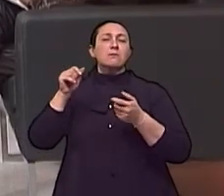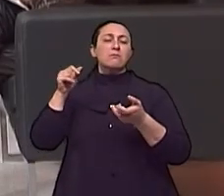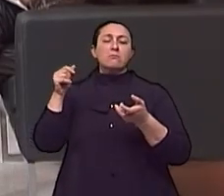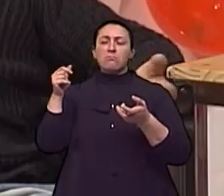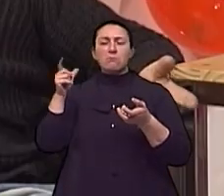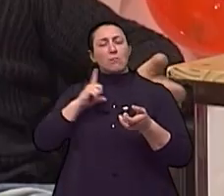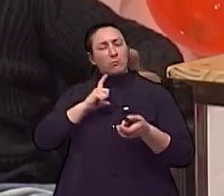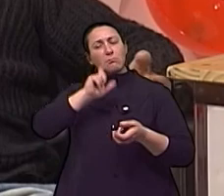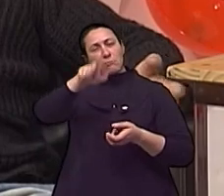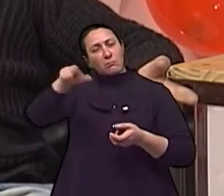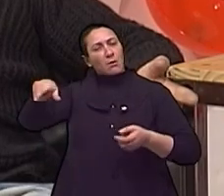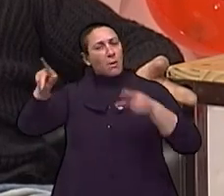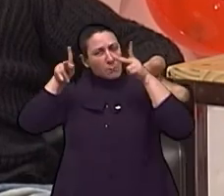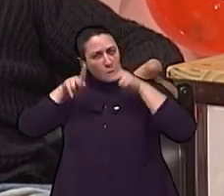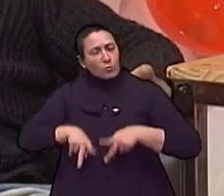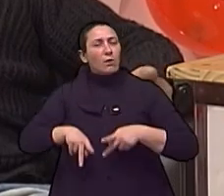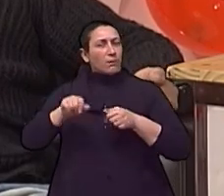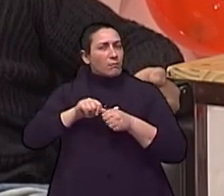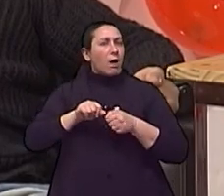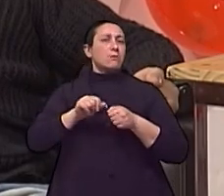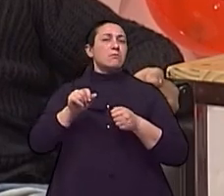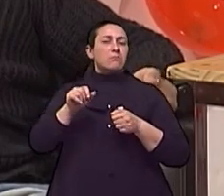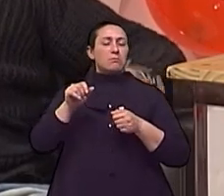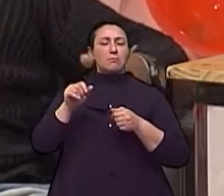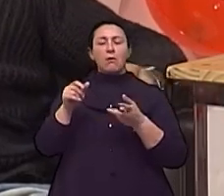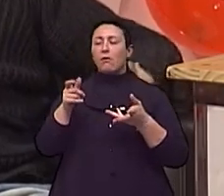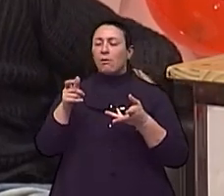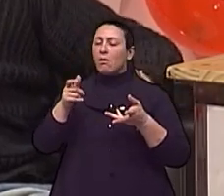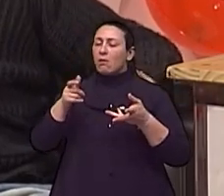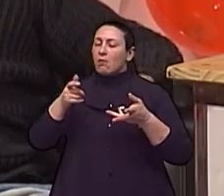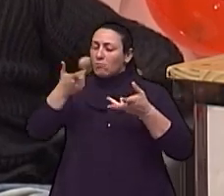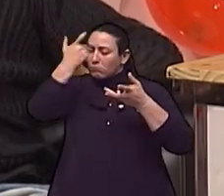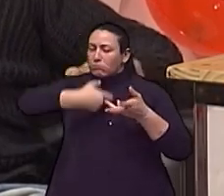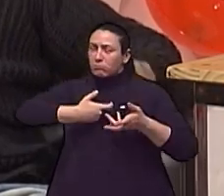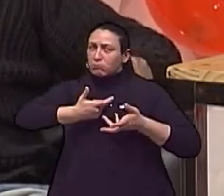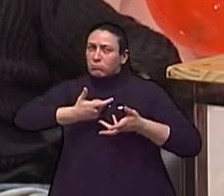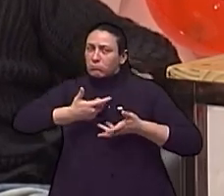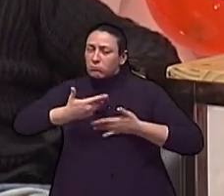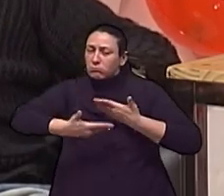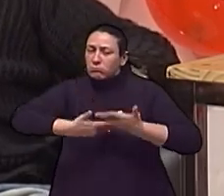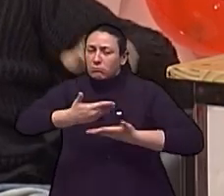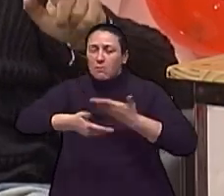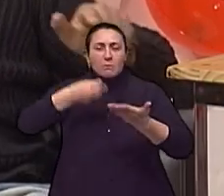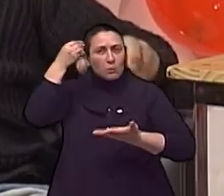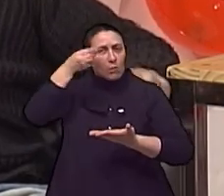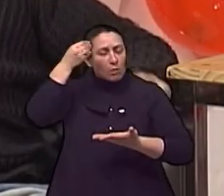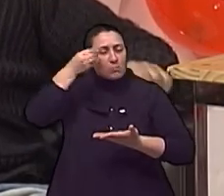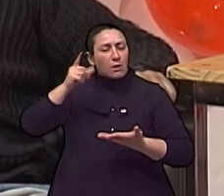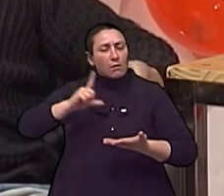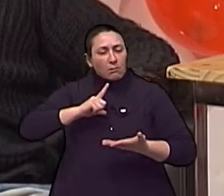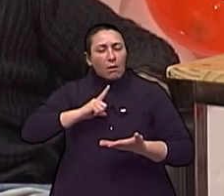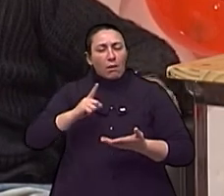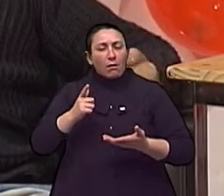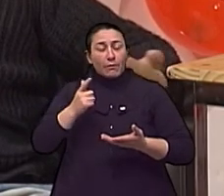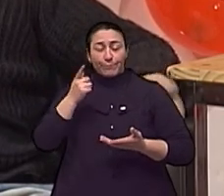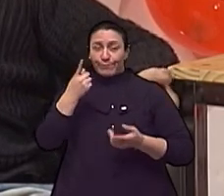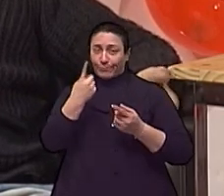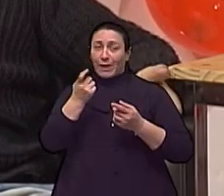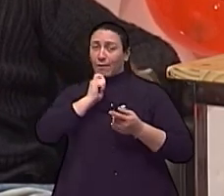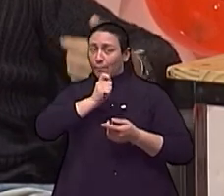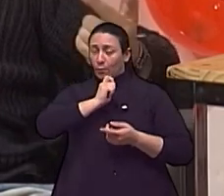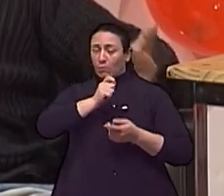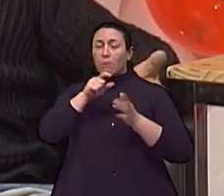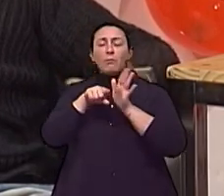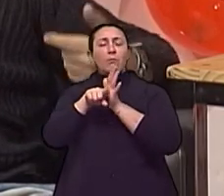né claro espiritualmente psicologicamente Então envelhecidas por quê Porque pararam essa reportagem mostra o